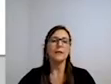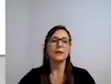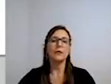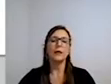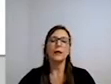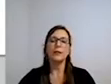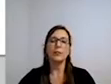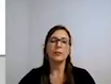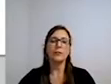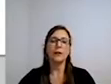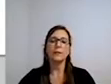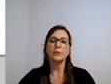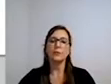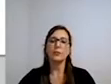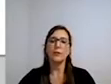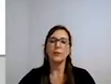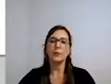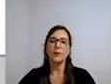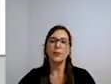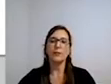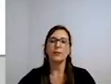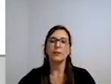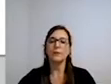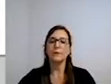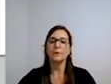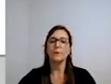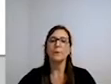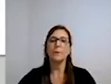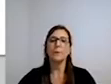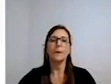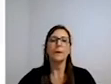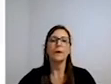adaptação relativa às funções perdidas.